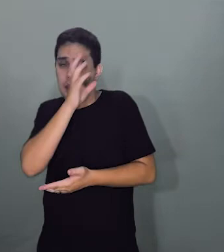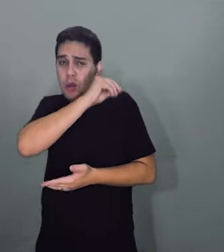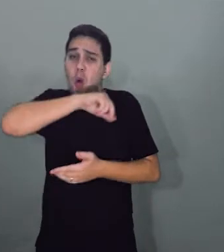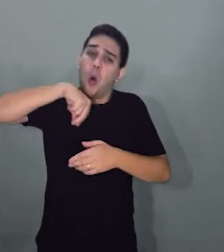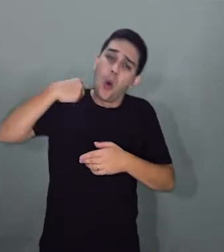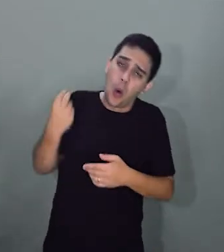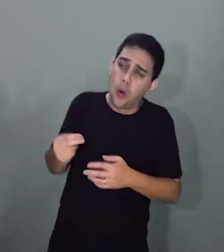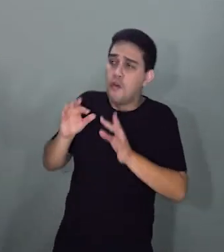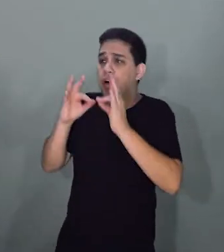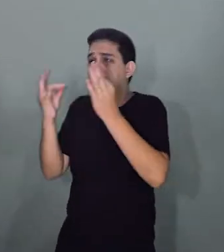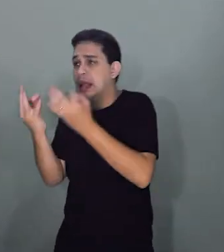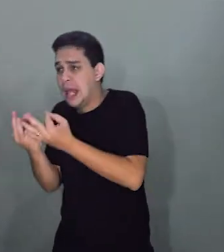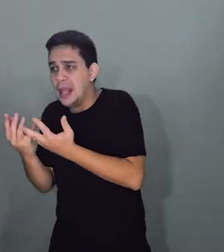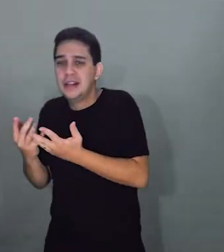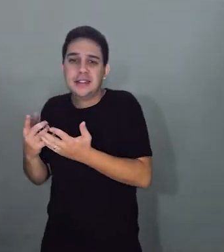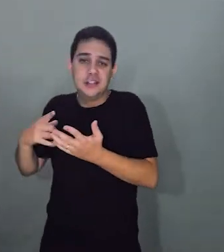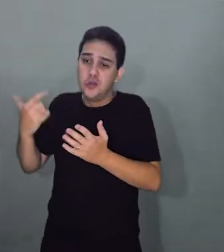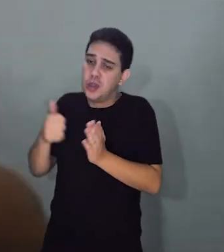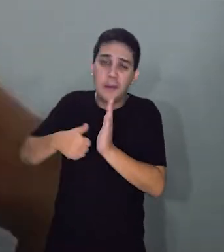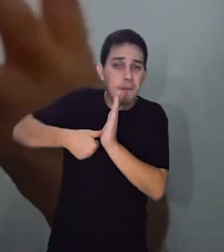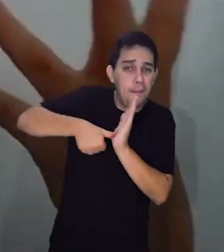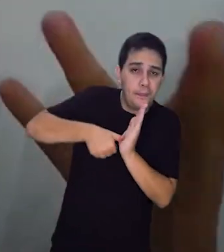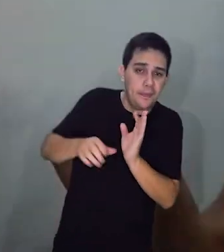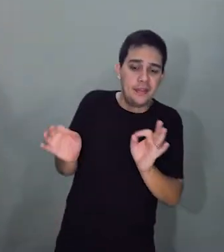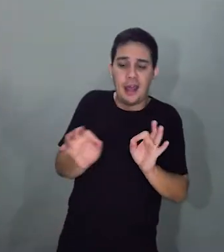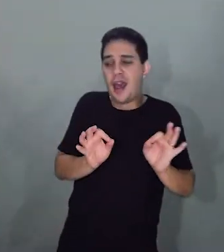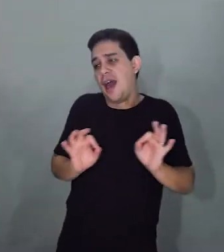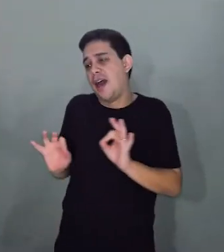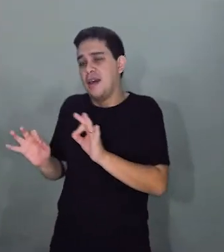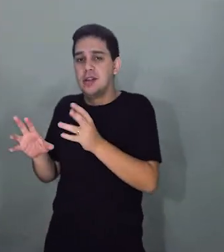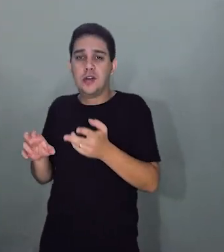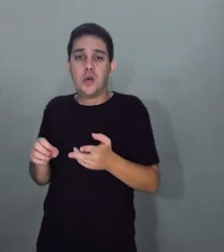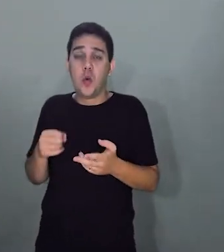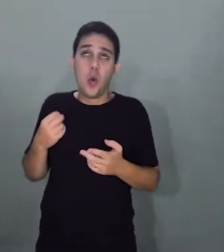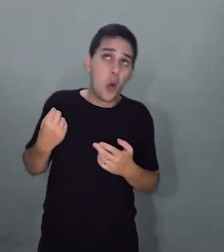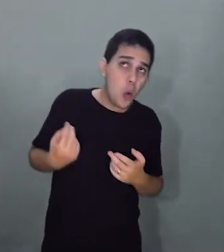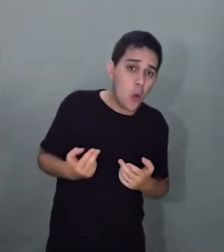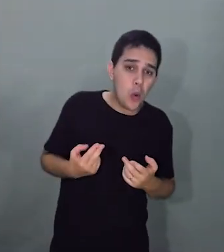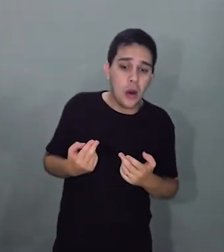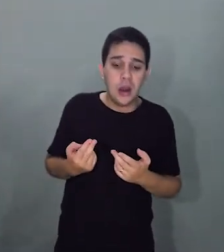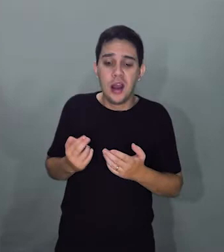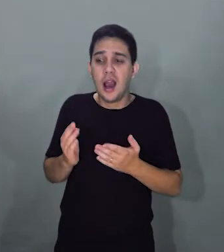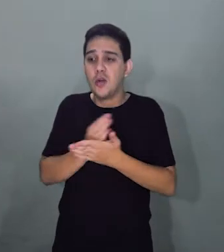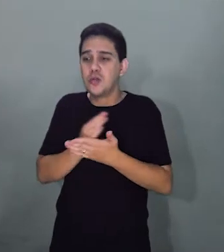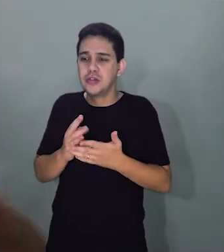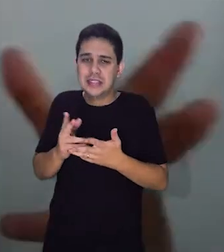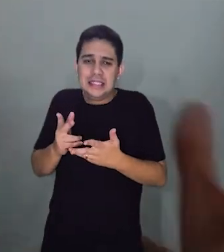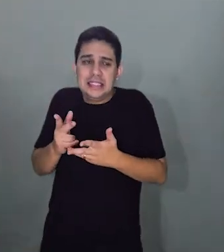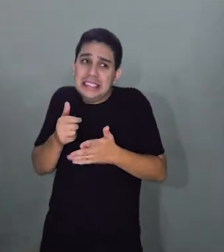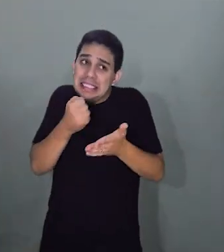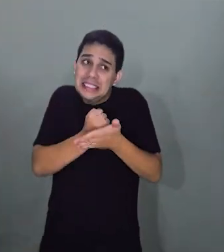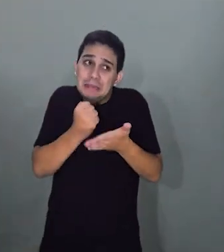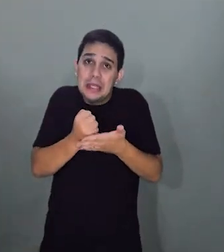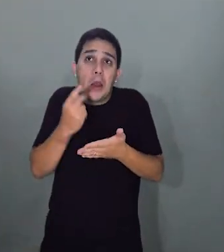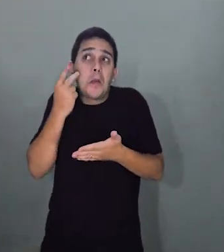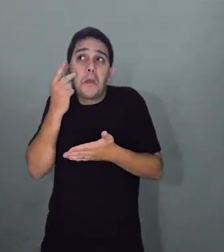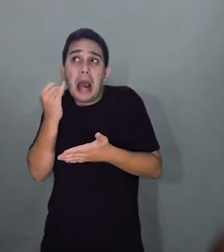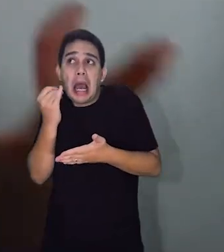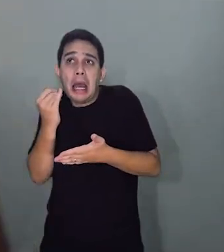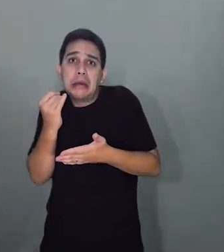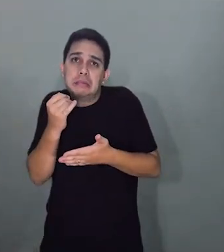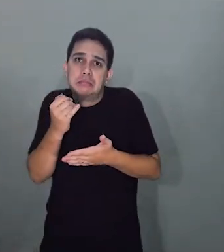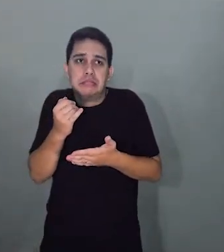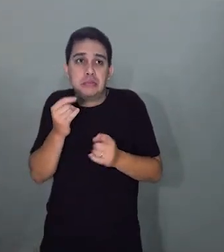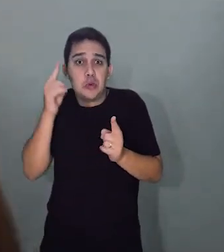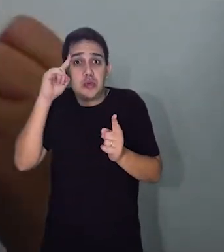ou que não possuem carteira de identidade, ou por questões ligadas à paternidade, né? A mãe quer que o